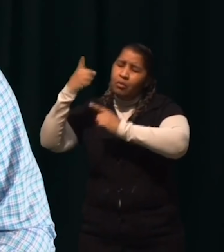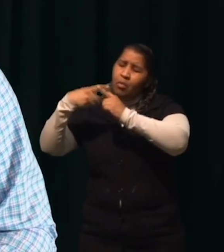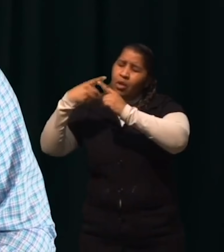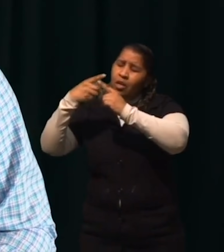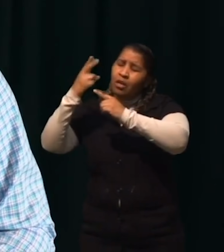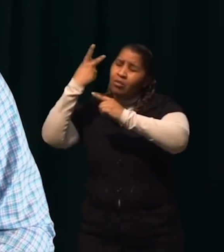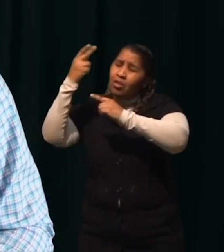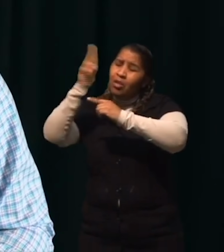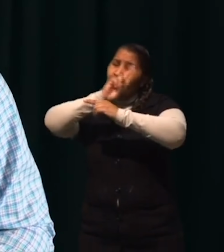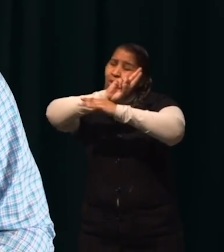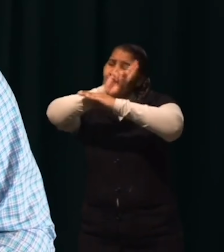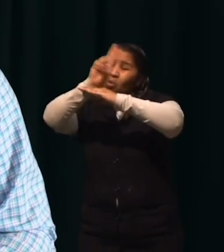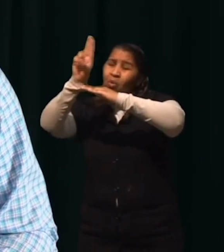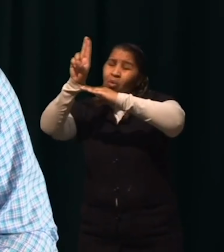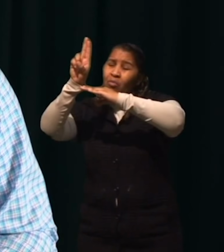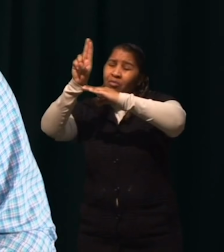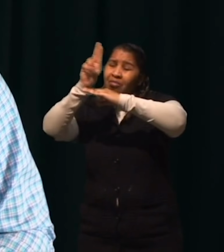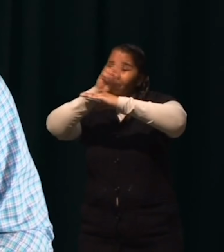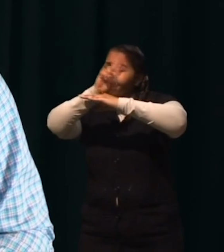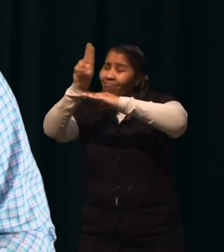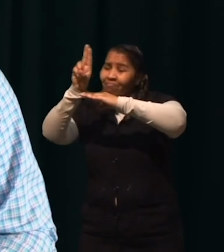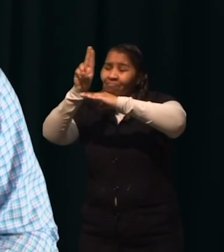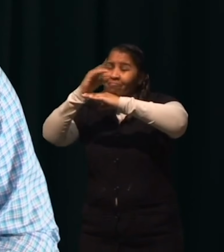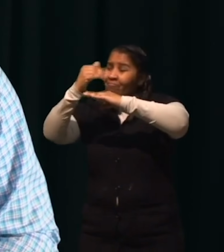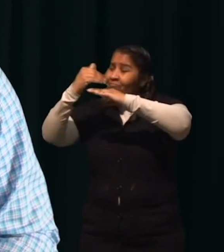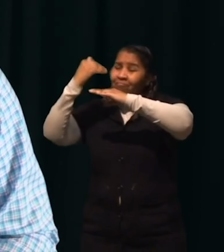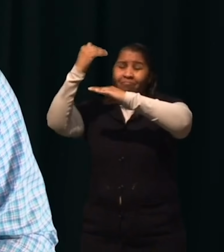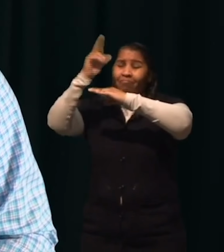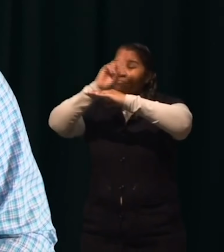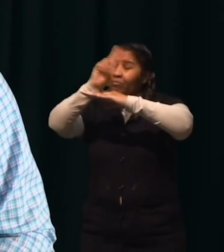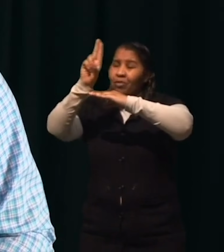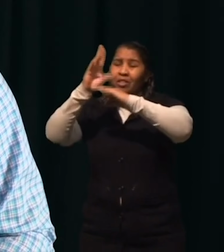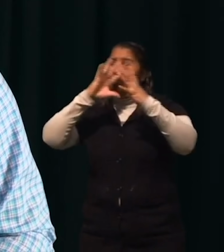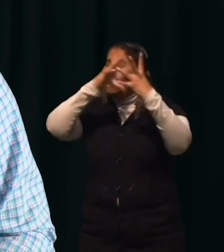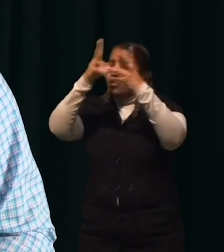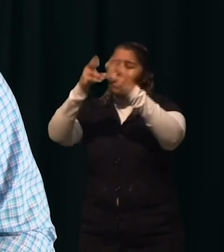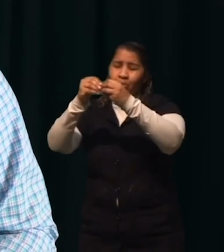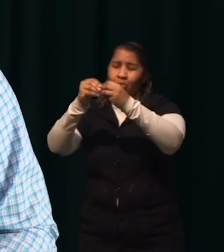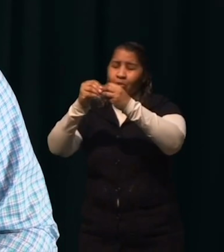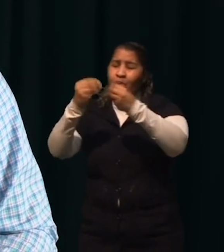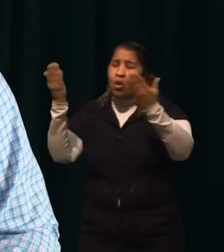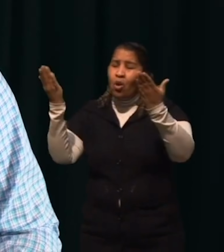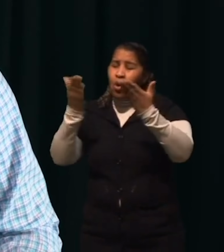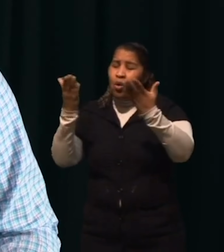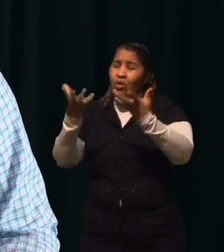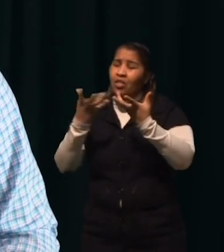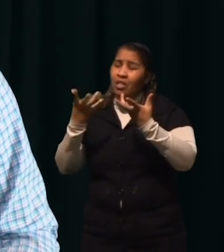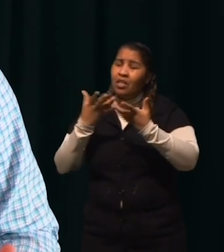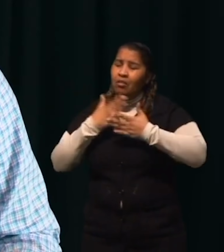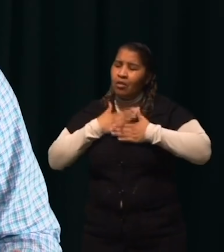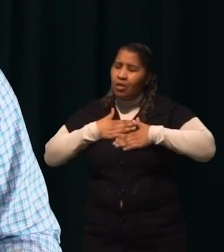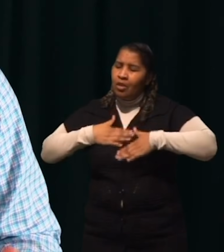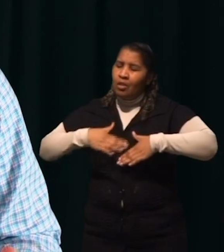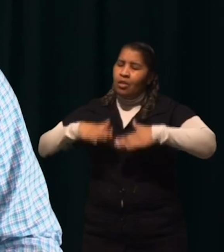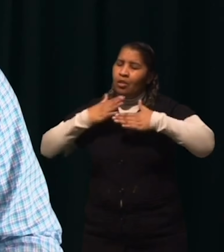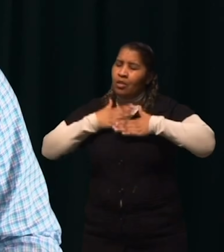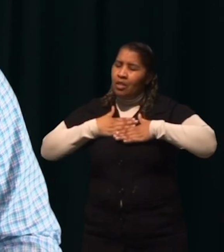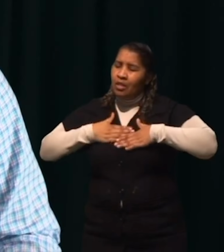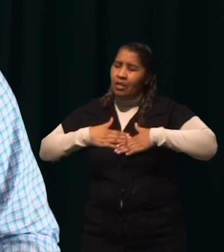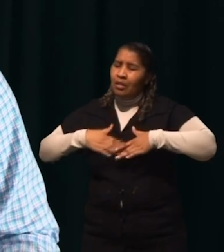a alegria, a paz, o amor, a bondade, a mansidão, o domínio próprio. Nós